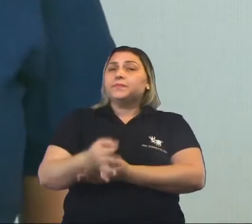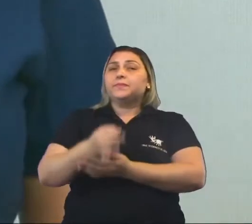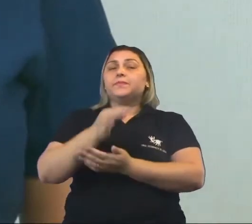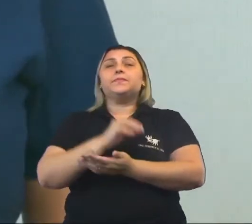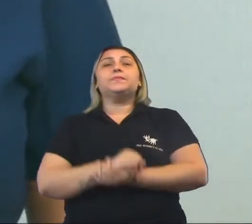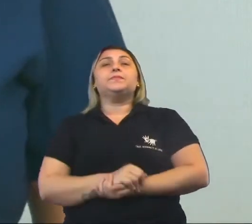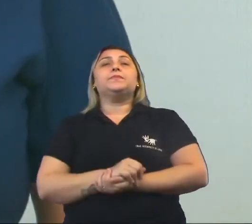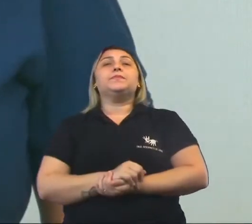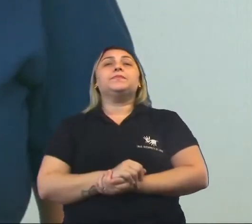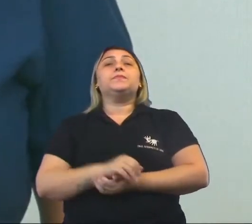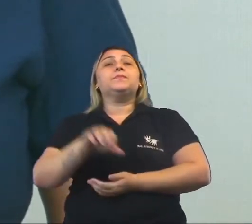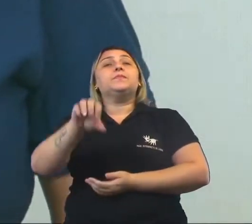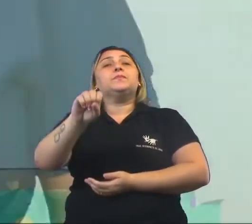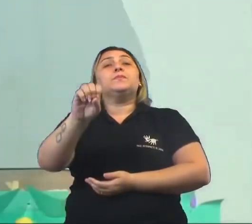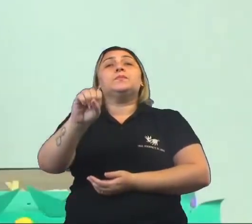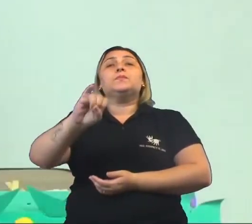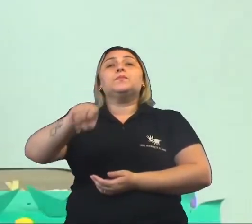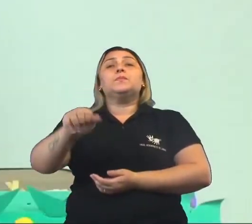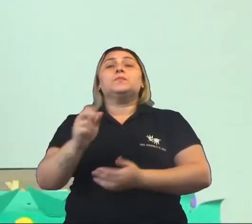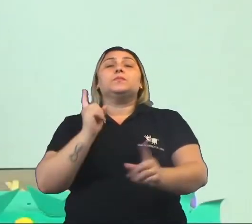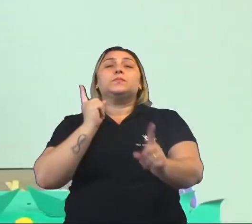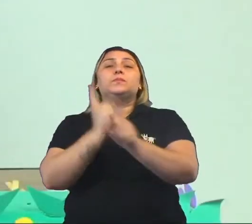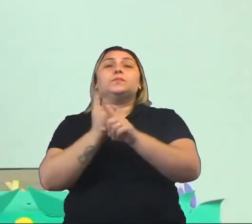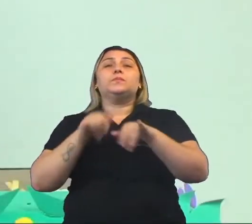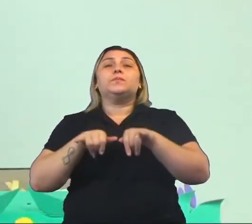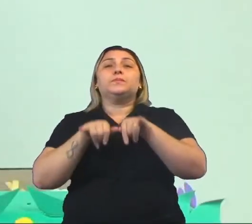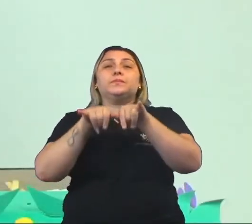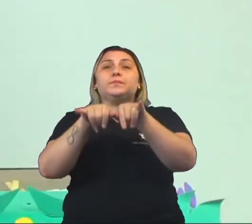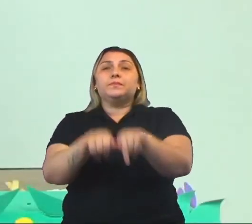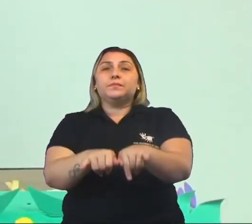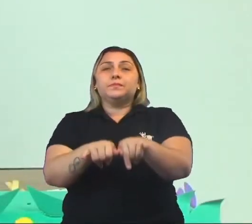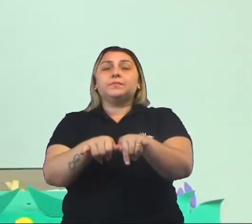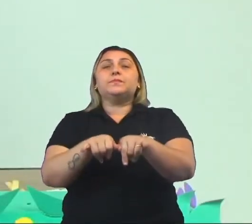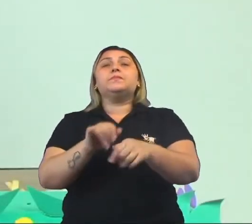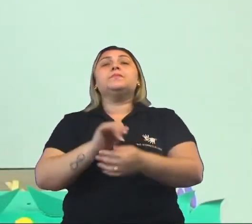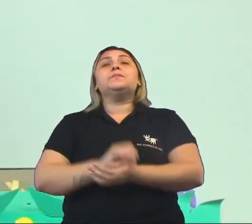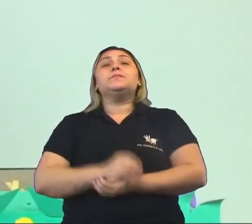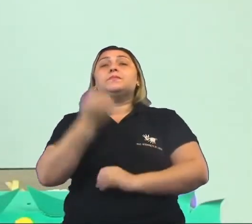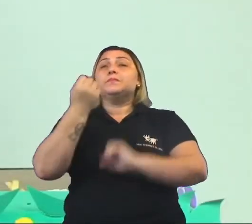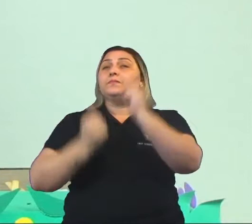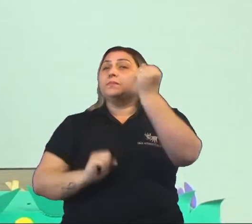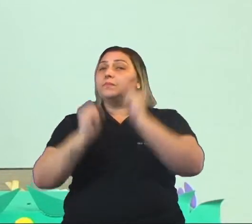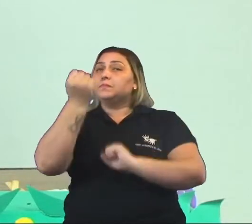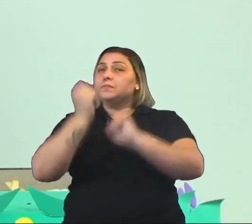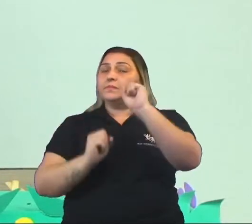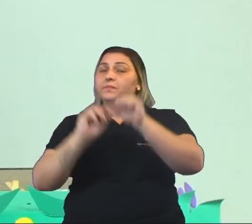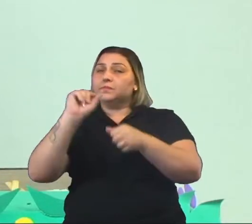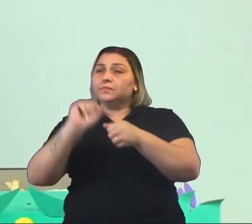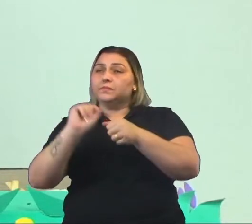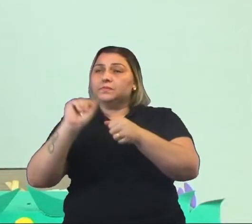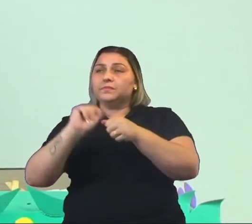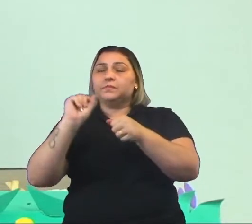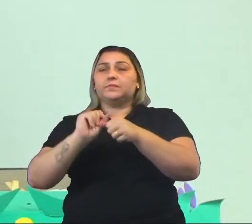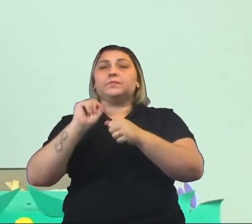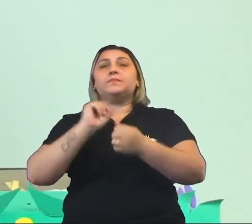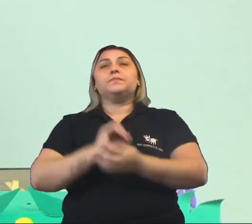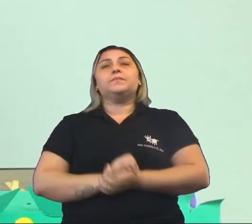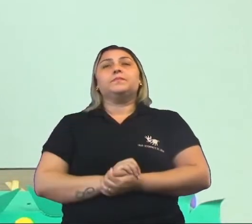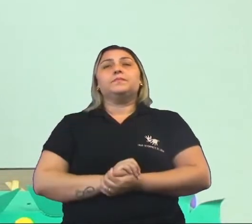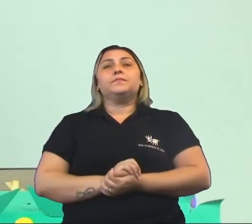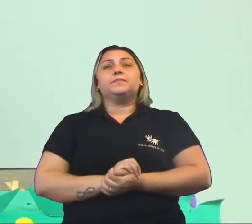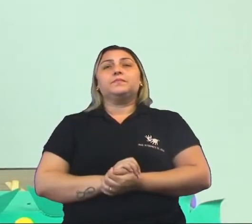óleo de soja que nós encontramos no supermercado, o óleo industrializado. Ele passa o quê? Ele passa